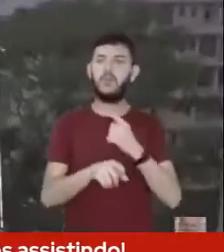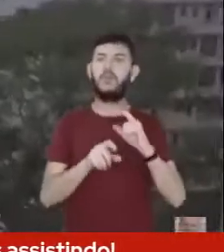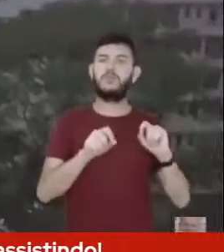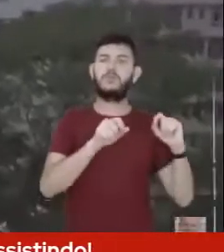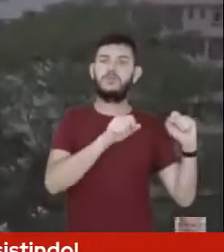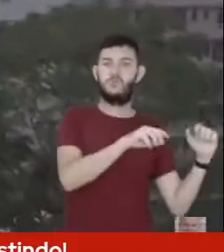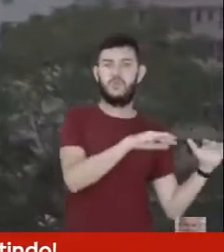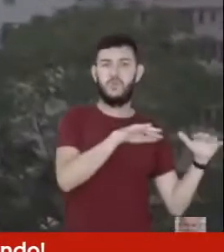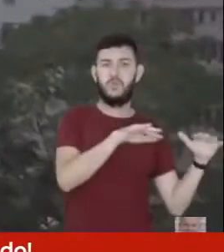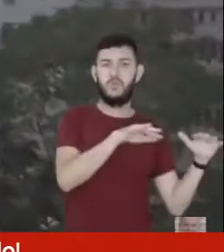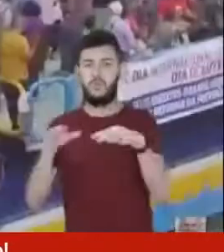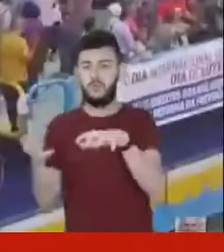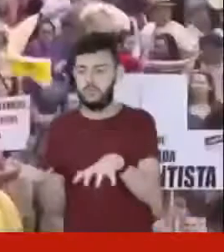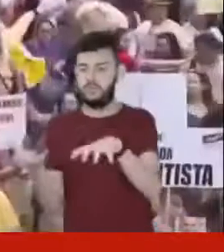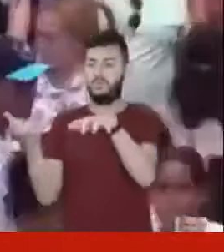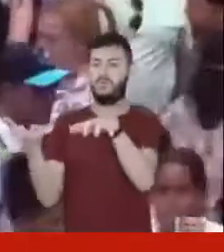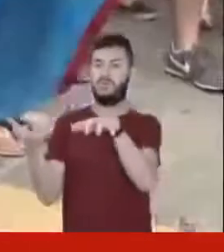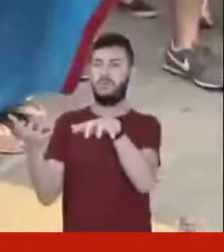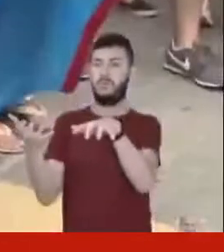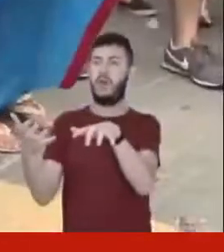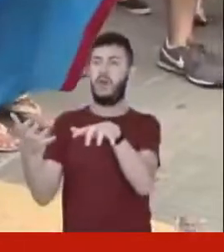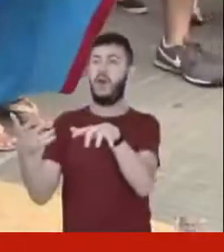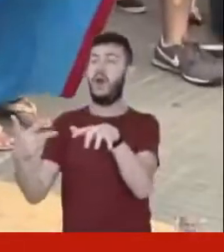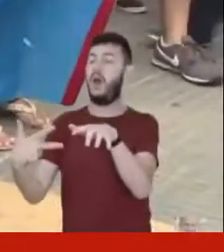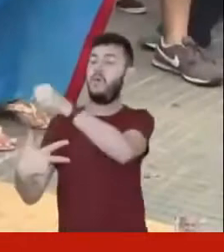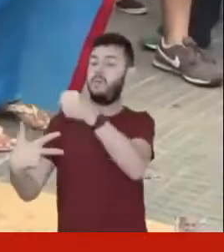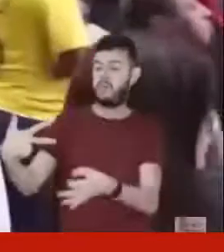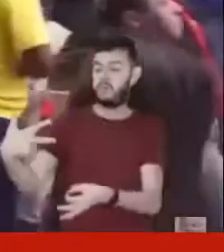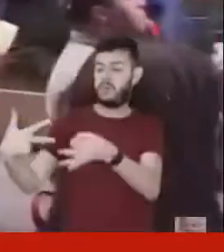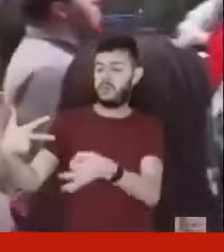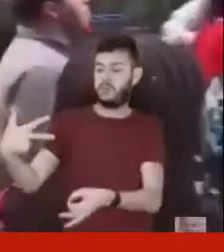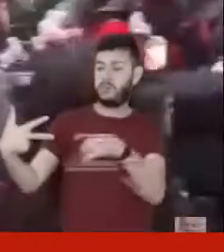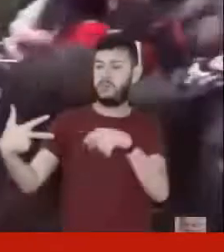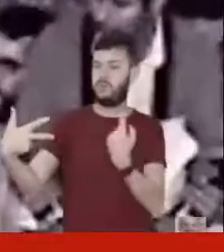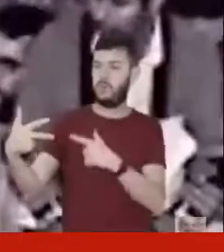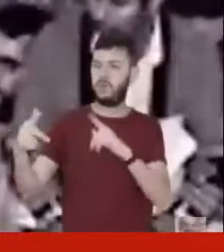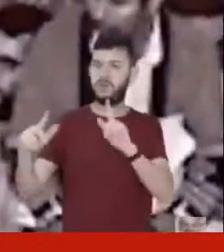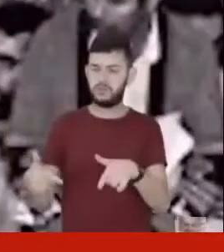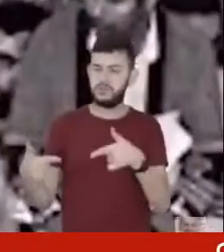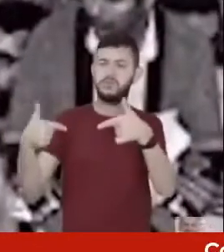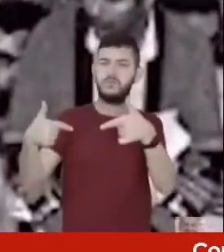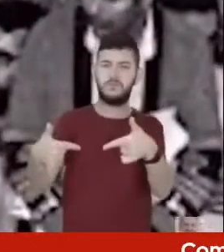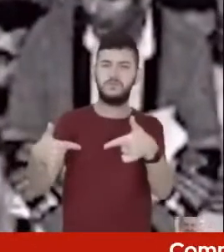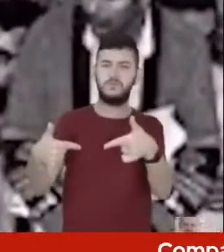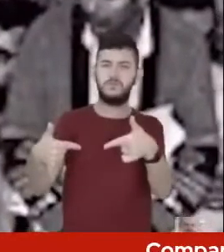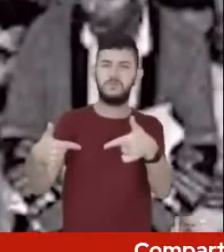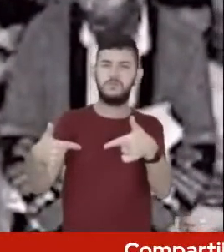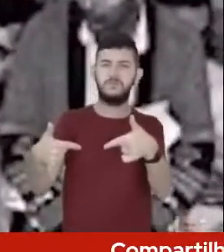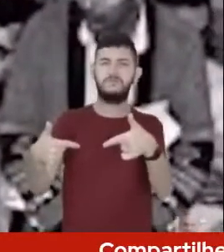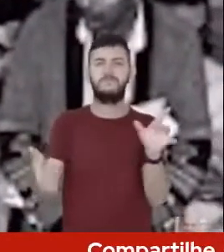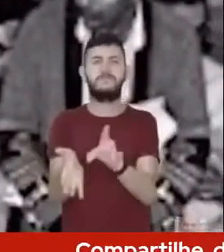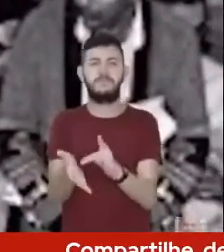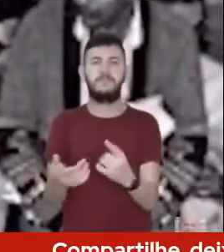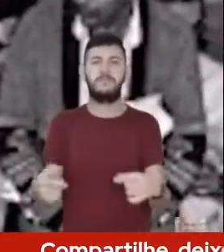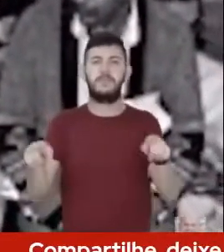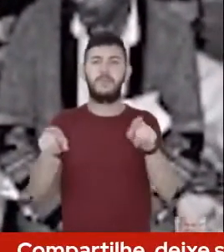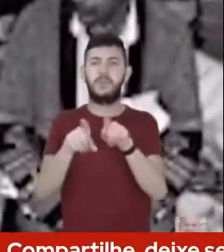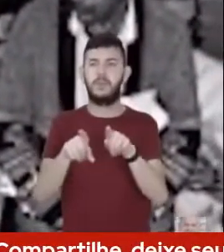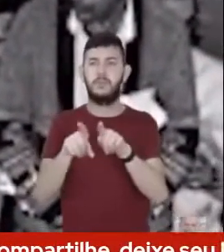ruas. Lutamos incansavelmente. Desde a Conclate, na Praia Grande, em agosto